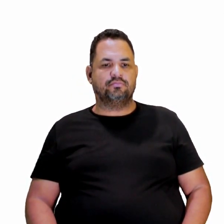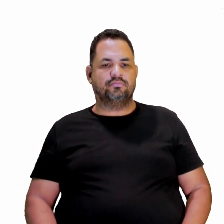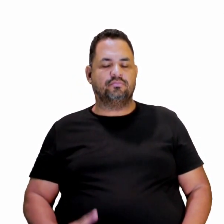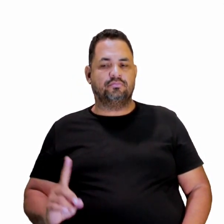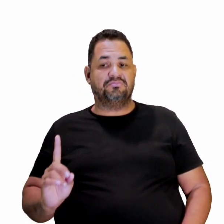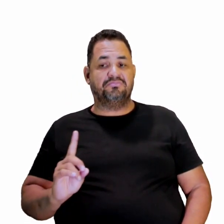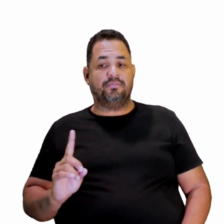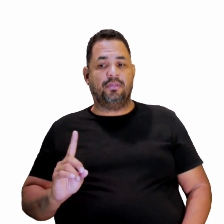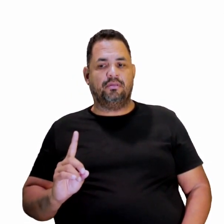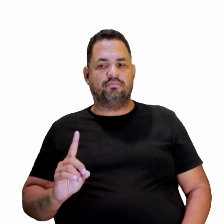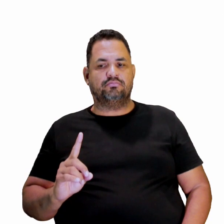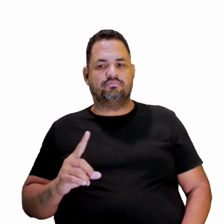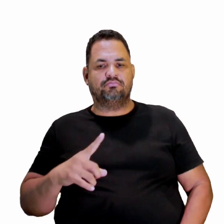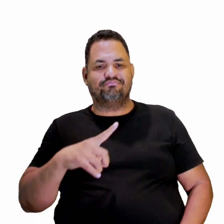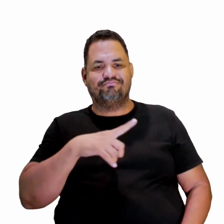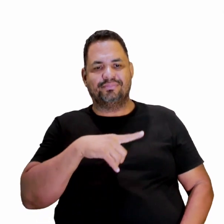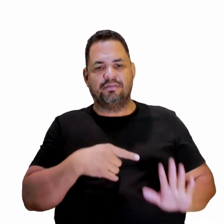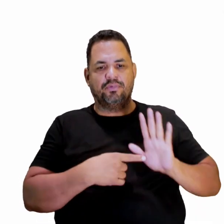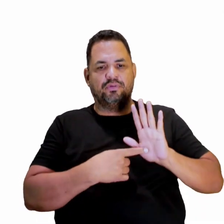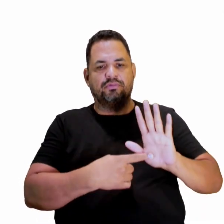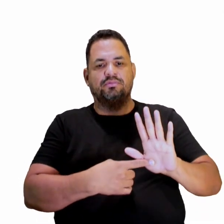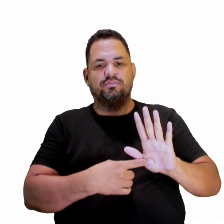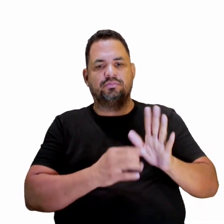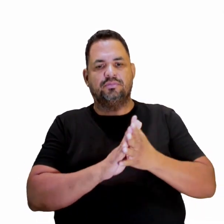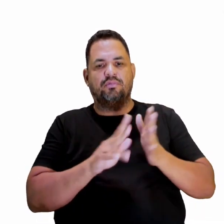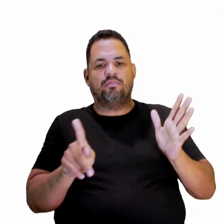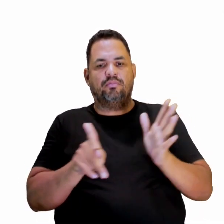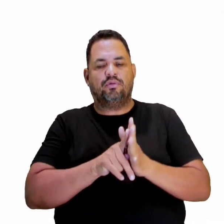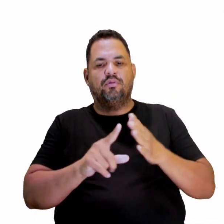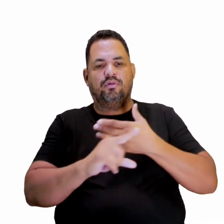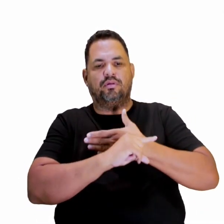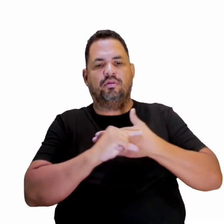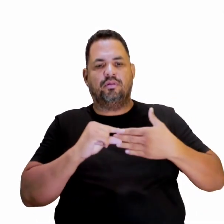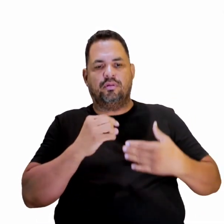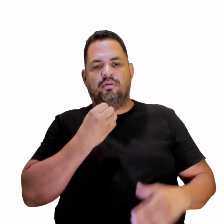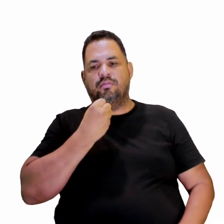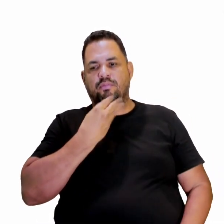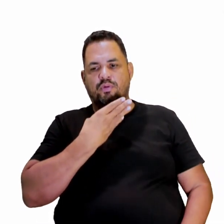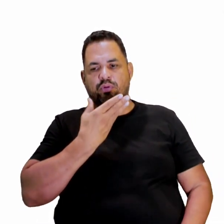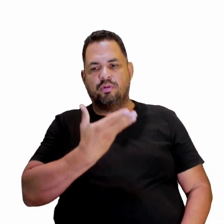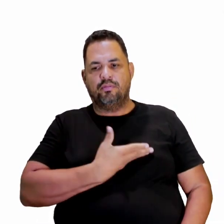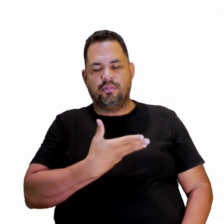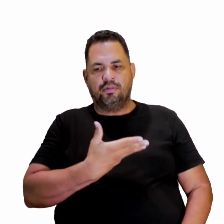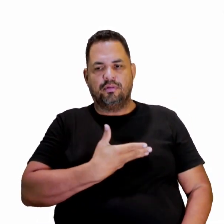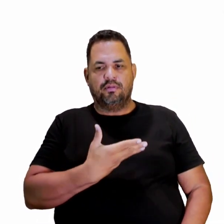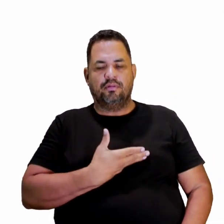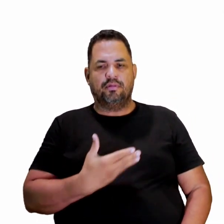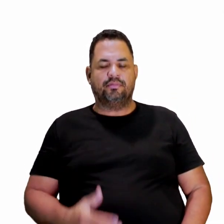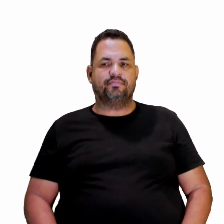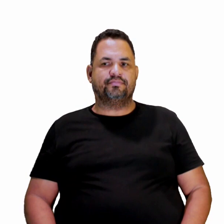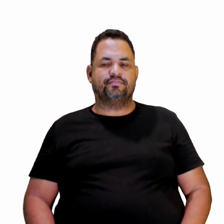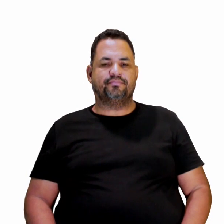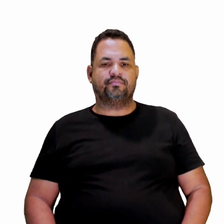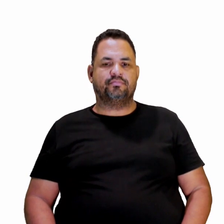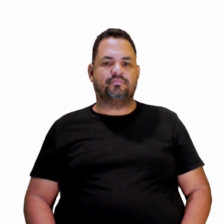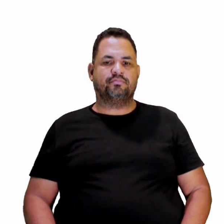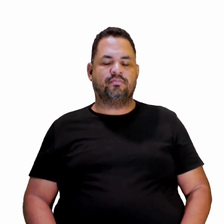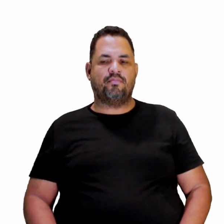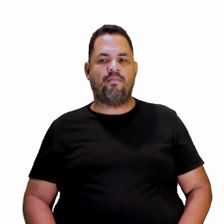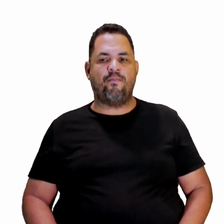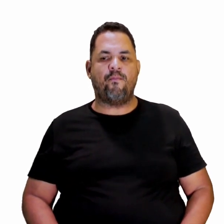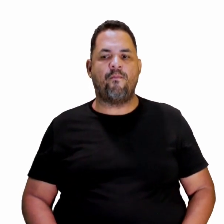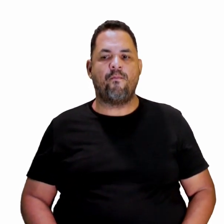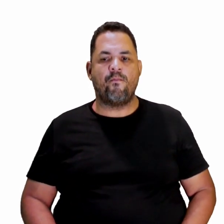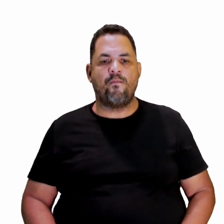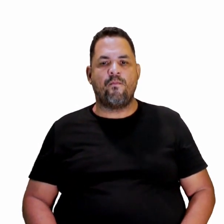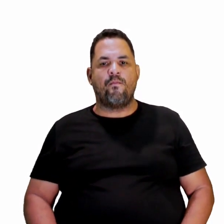Não está evidente para o próprio autor se Joey era um bom amigo. Não estava evidente para ele. Então,